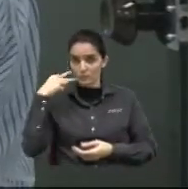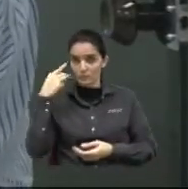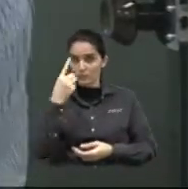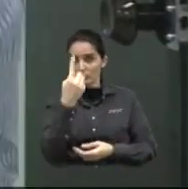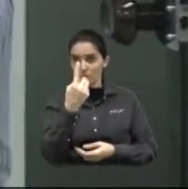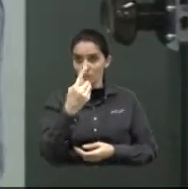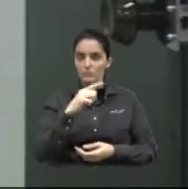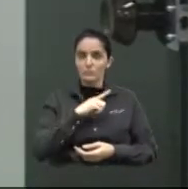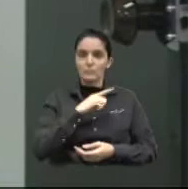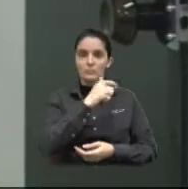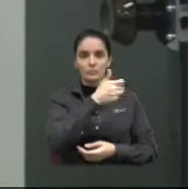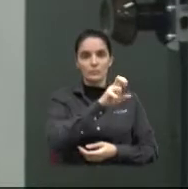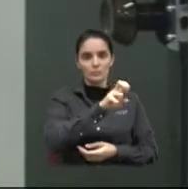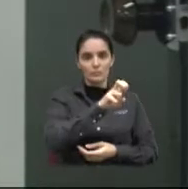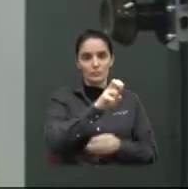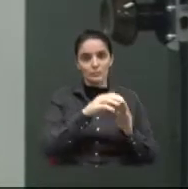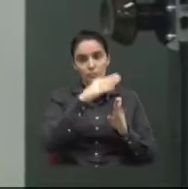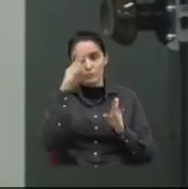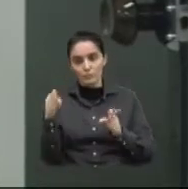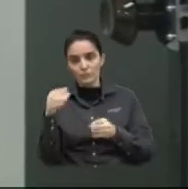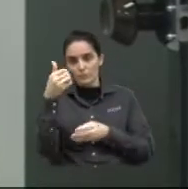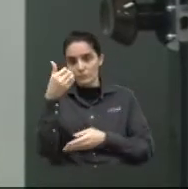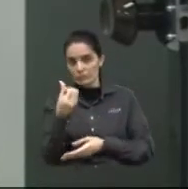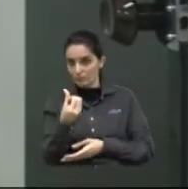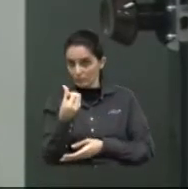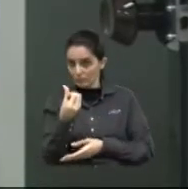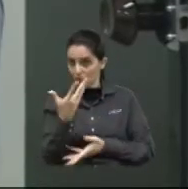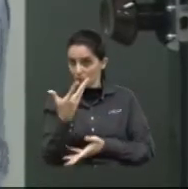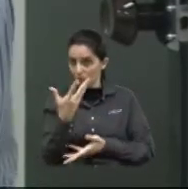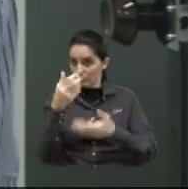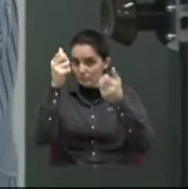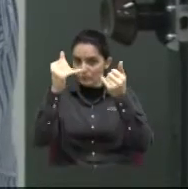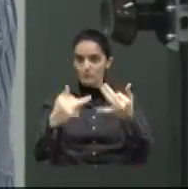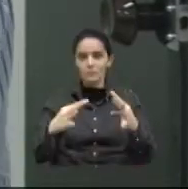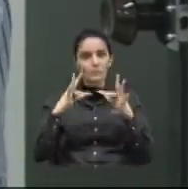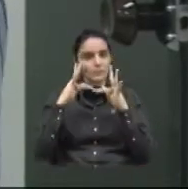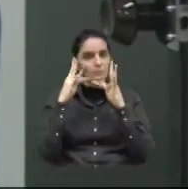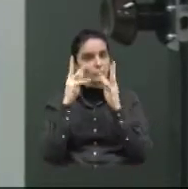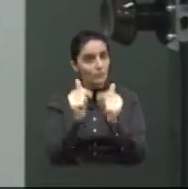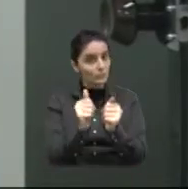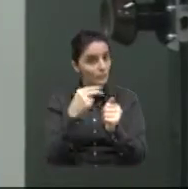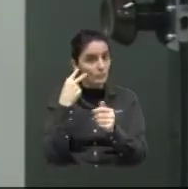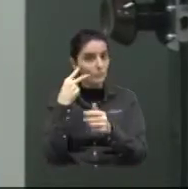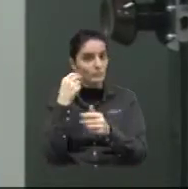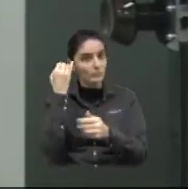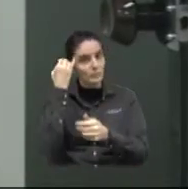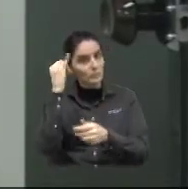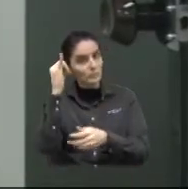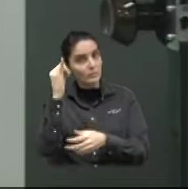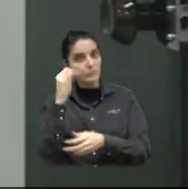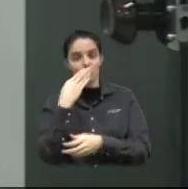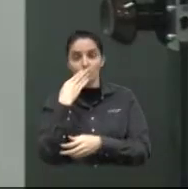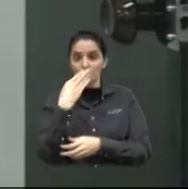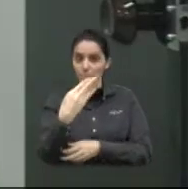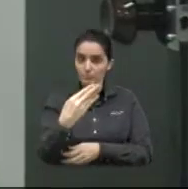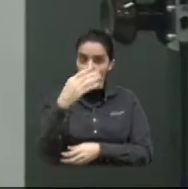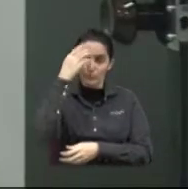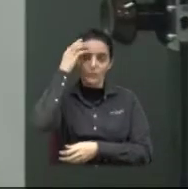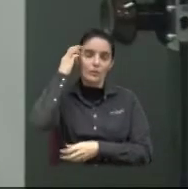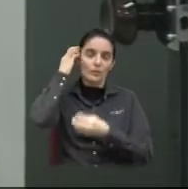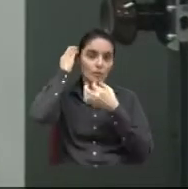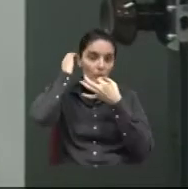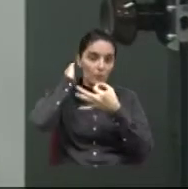15 e na outra tinha 16 geradores foi explicado para todos foi dado a ideia pedindo idéias sugestões